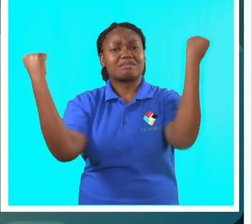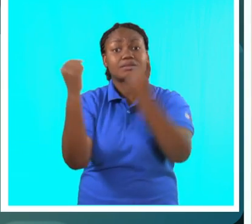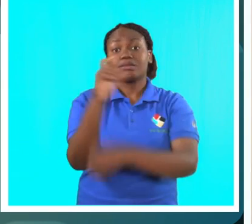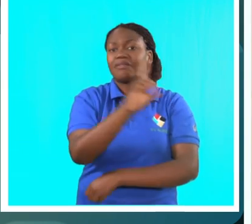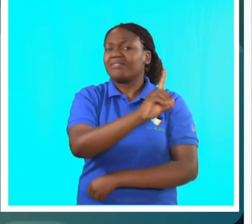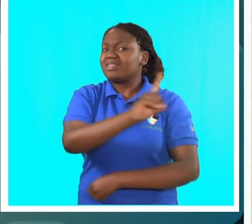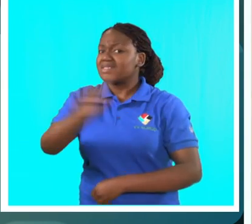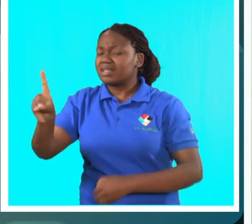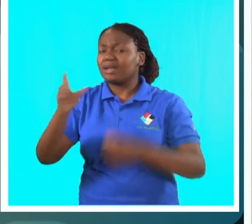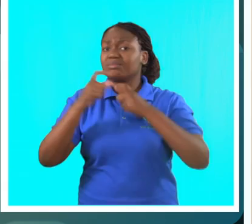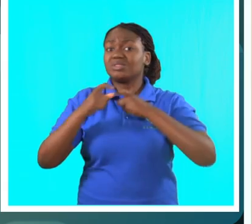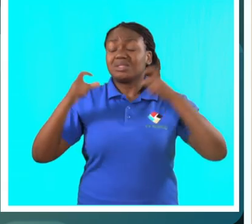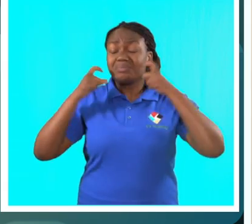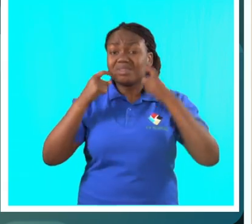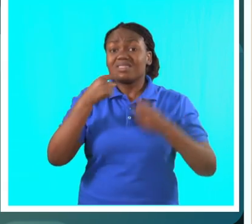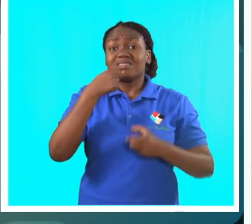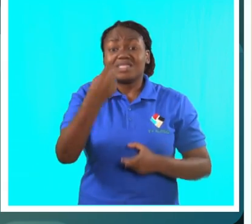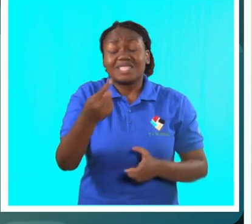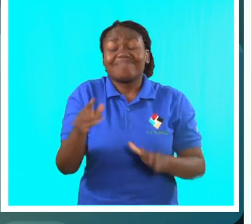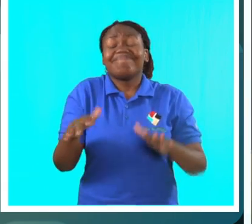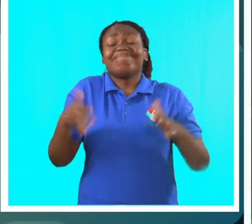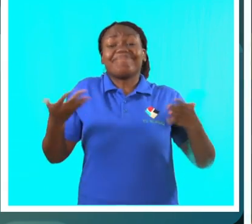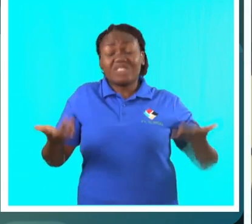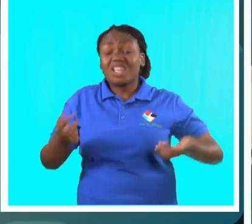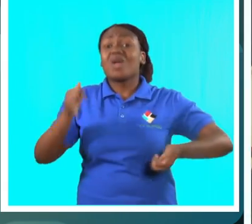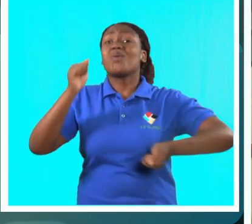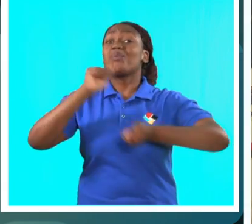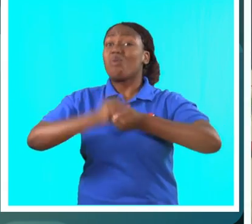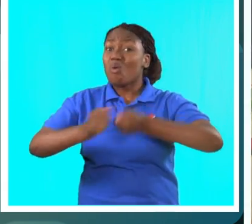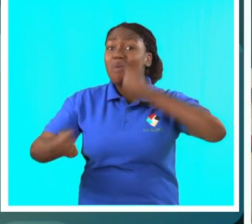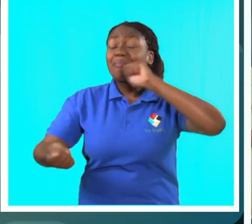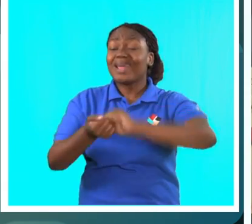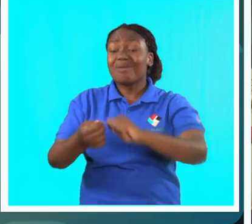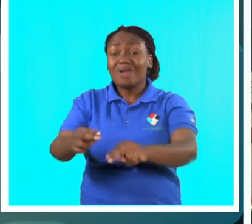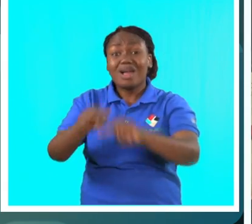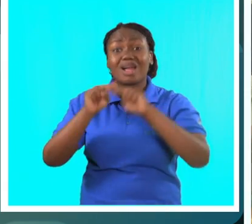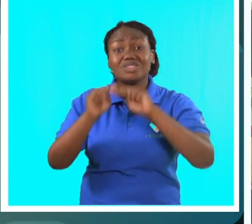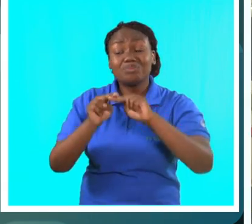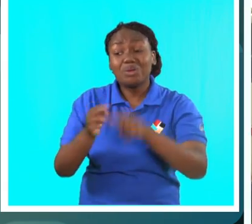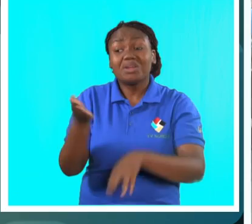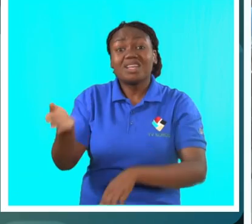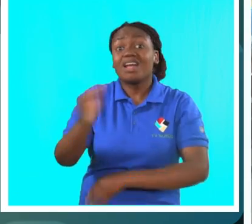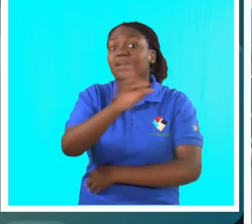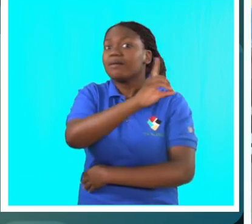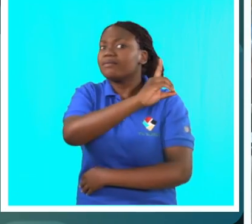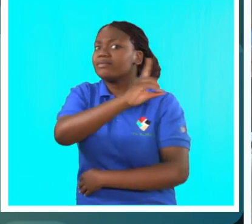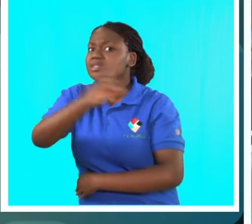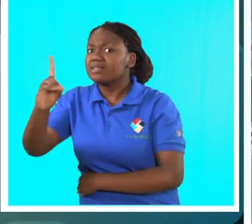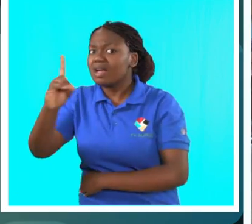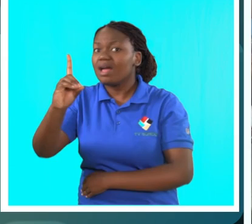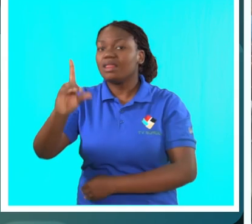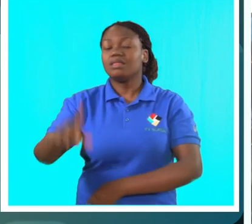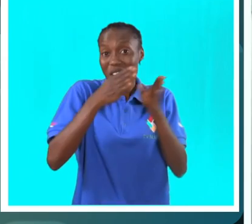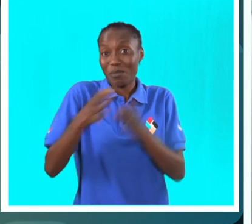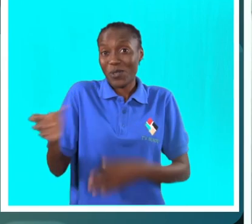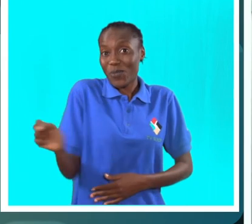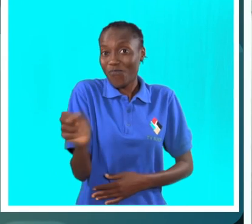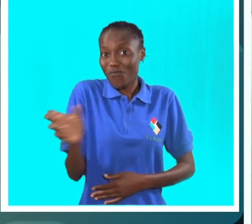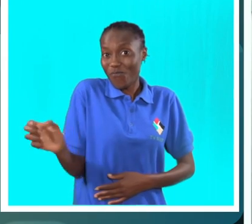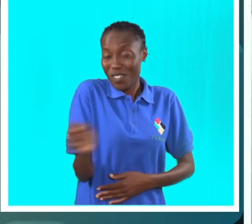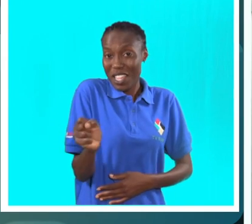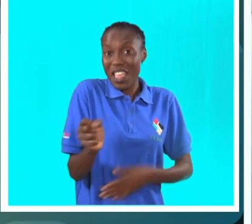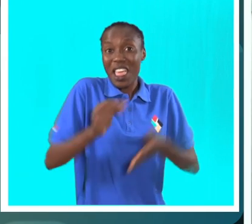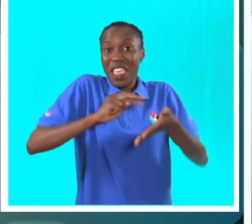transporte para deficientes é antigo e conta muito com apoio do estado para resolvê-lo